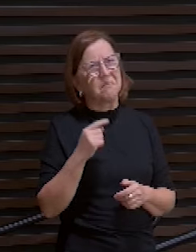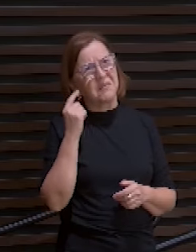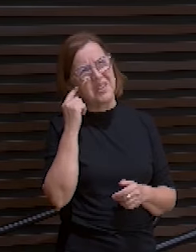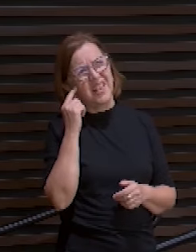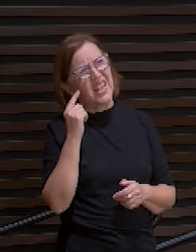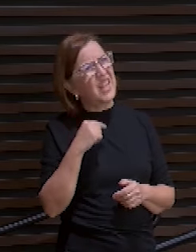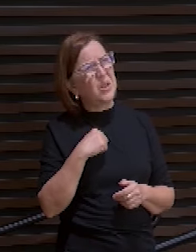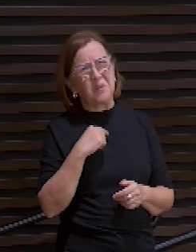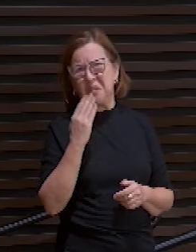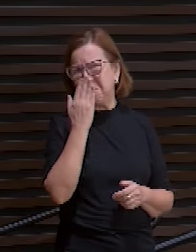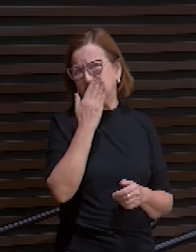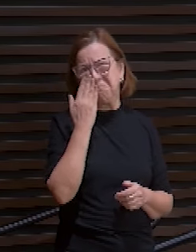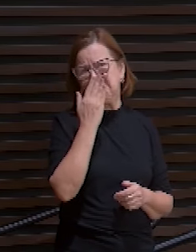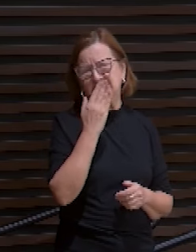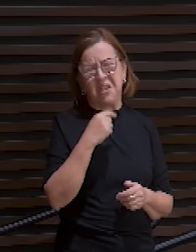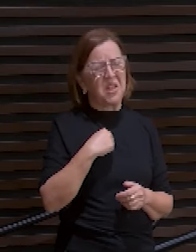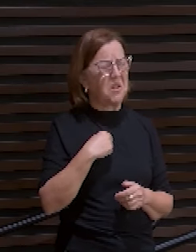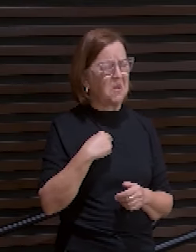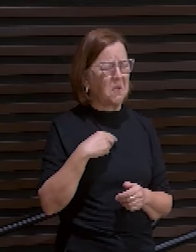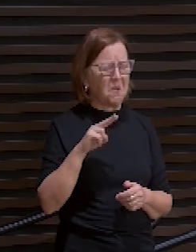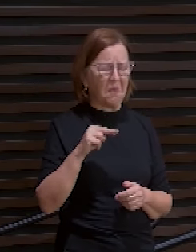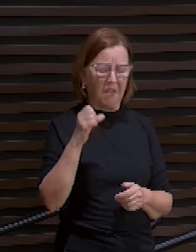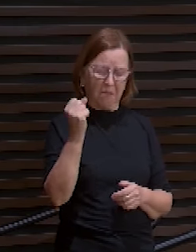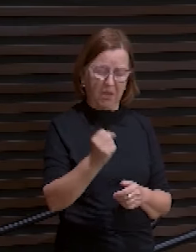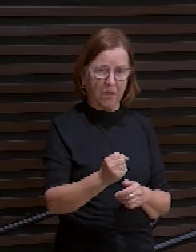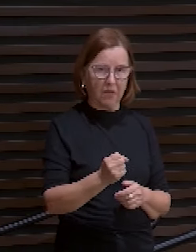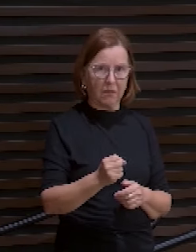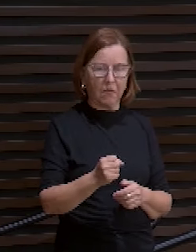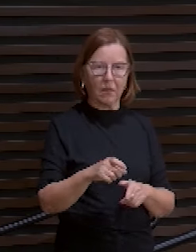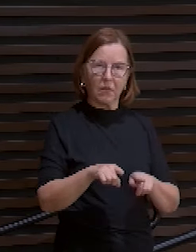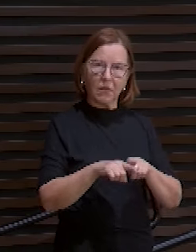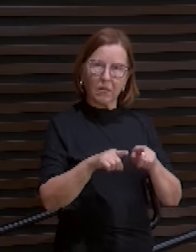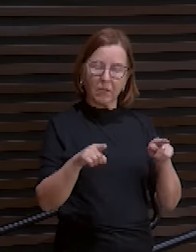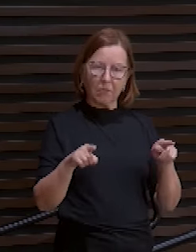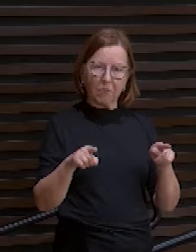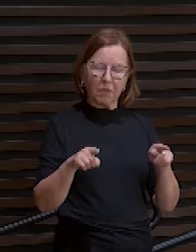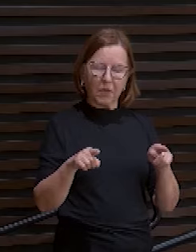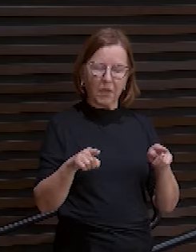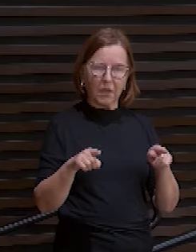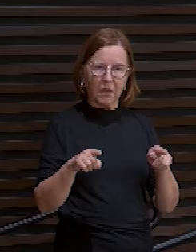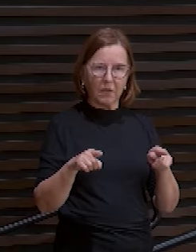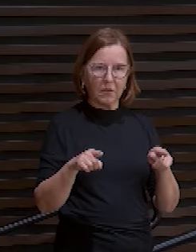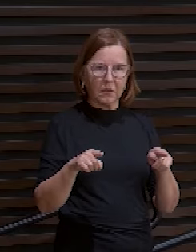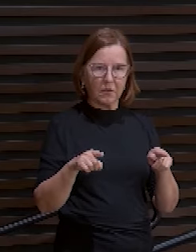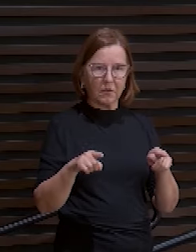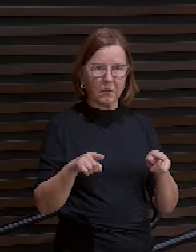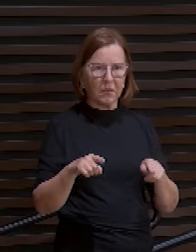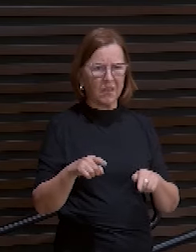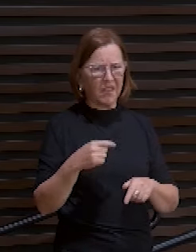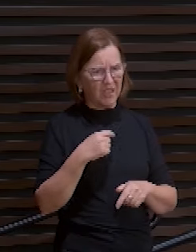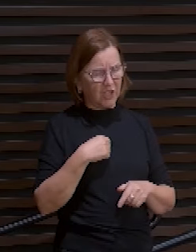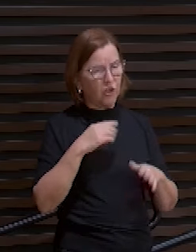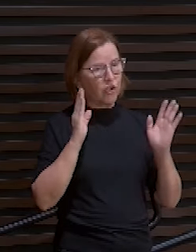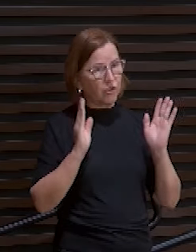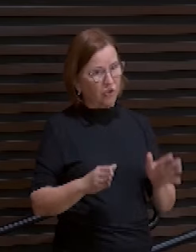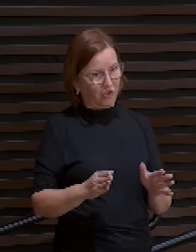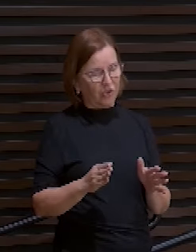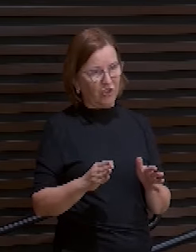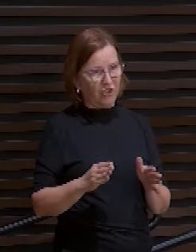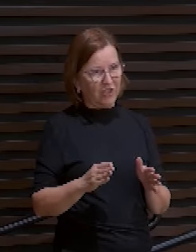não mato mas quantas vezes eu tenho criado polêmica no seio